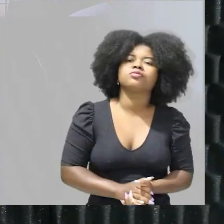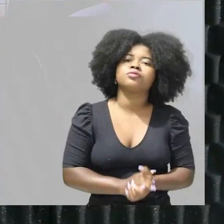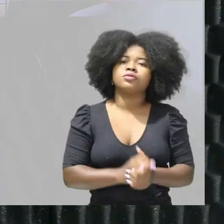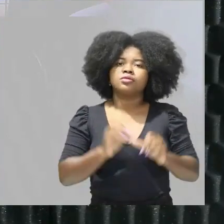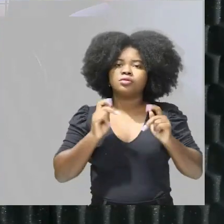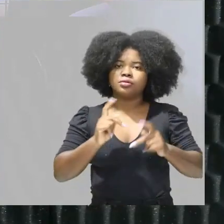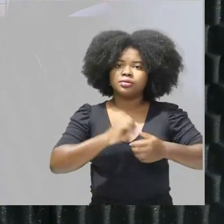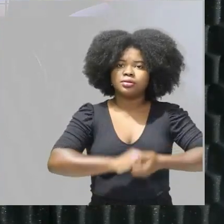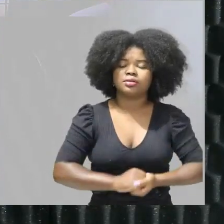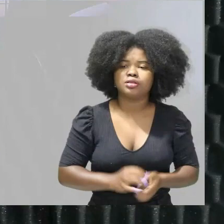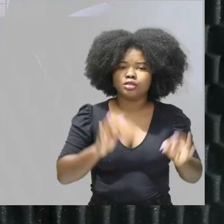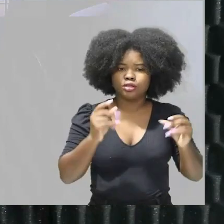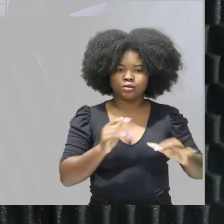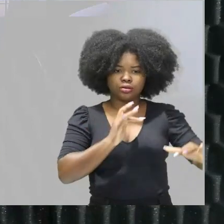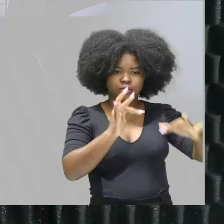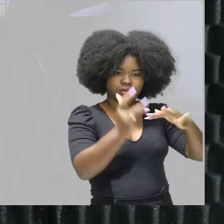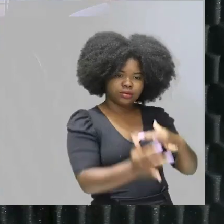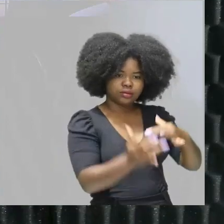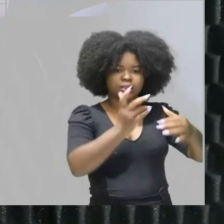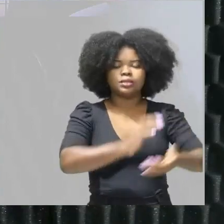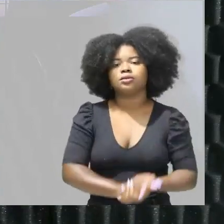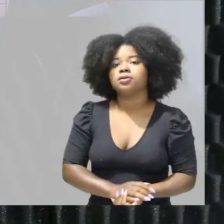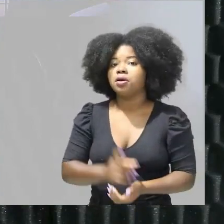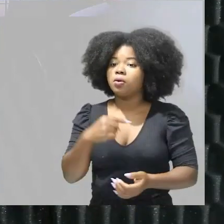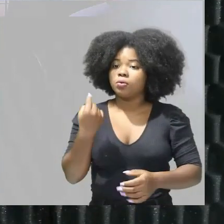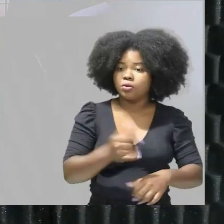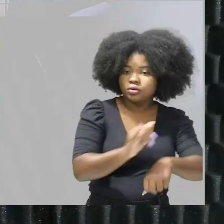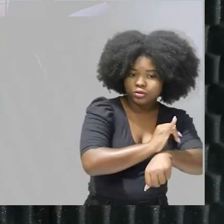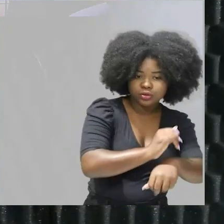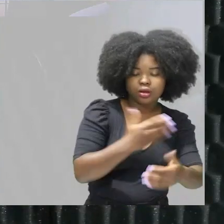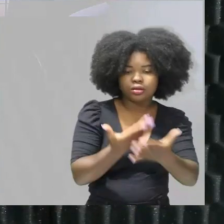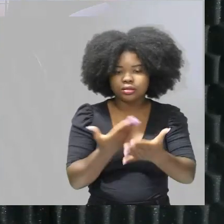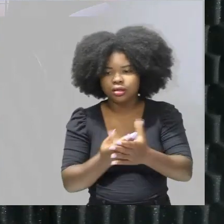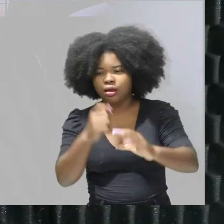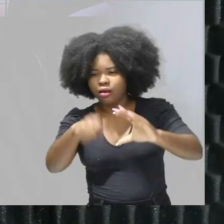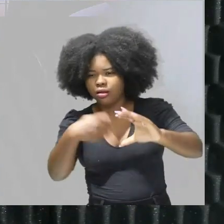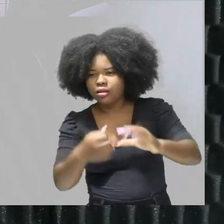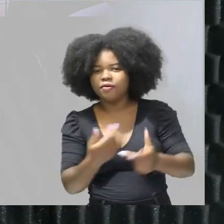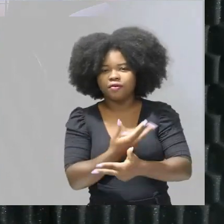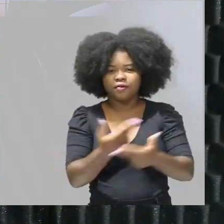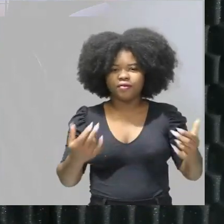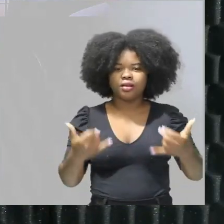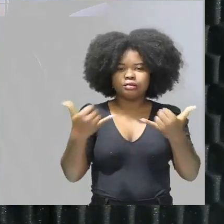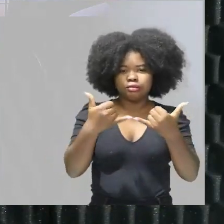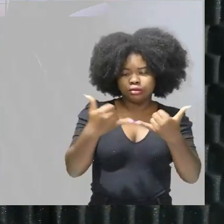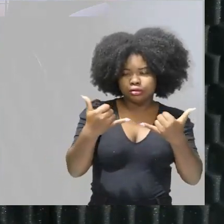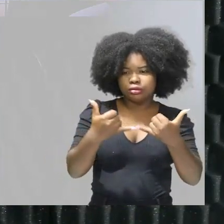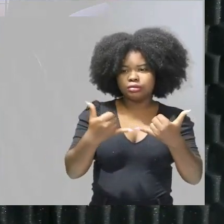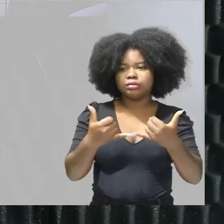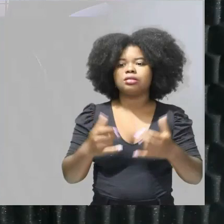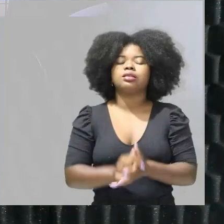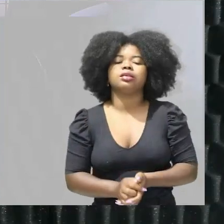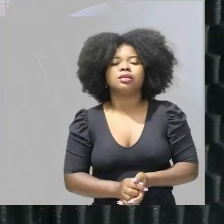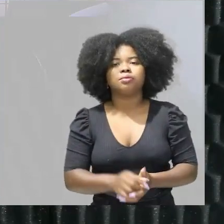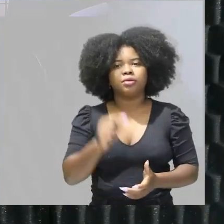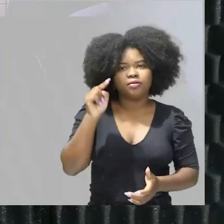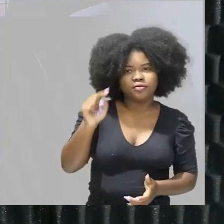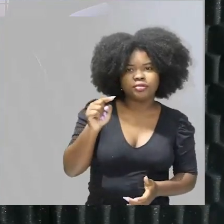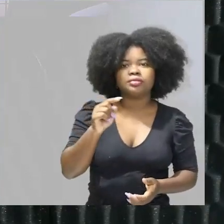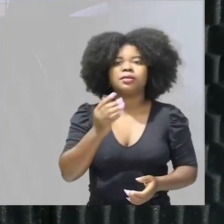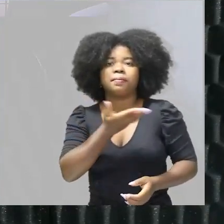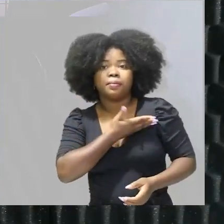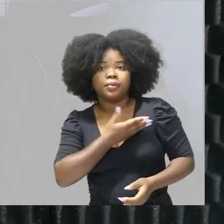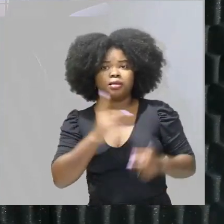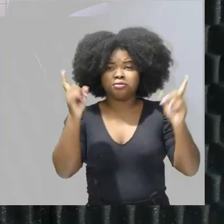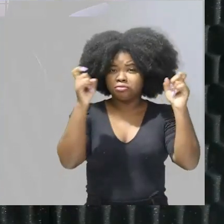de vocês todas as redes sociais o nosso YouTube as nossas aulas Mande os links aí para os colegas que estão também dificuldade que